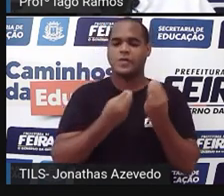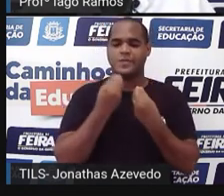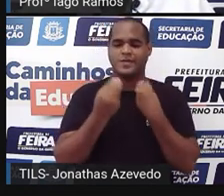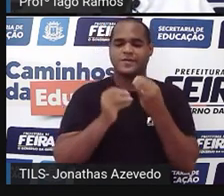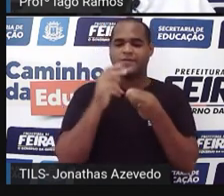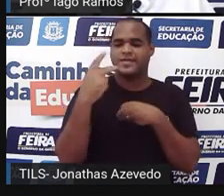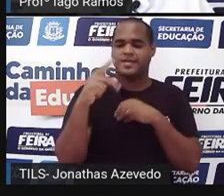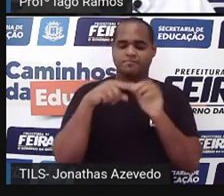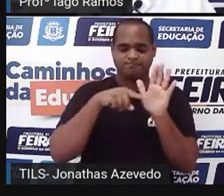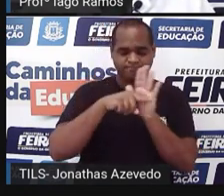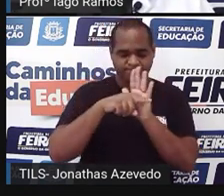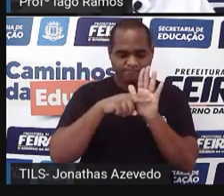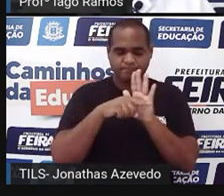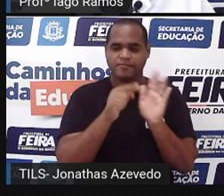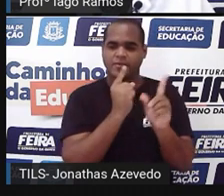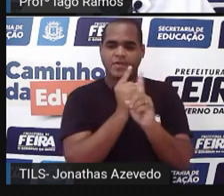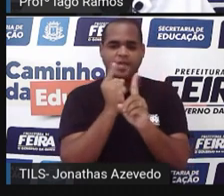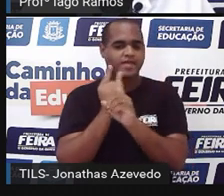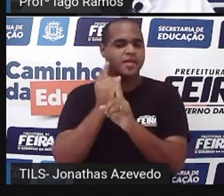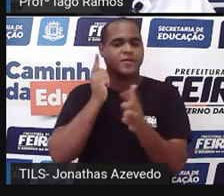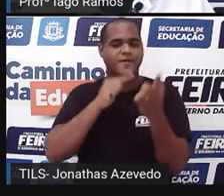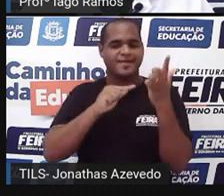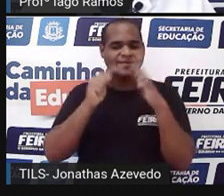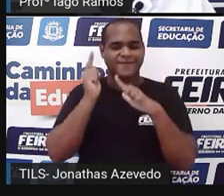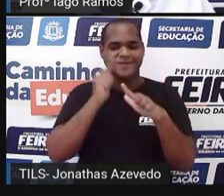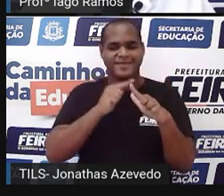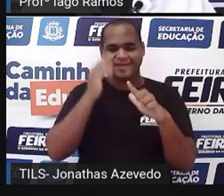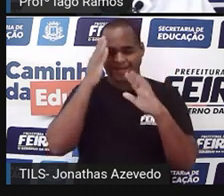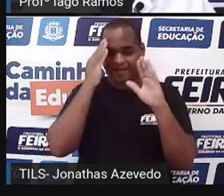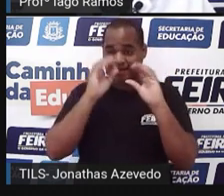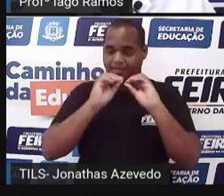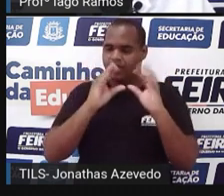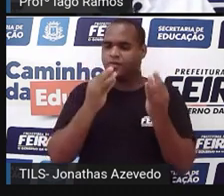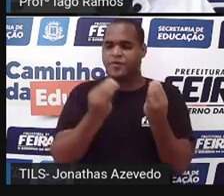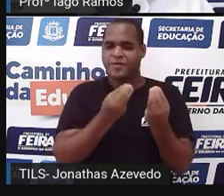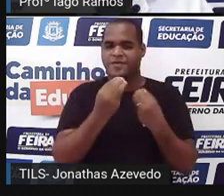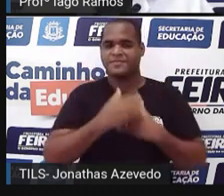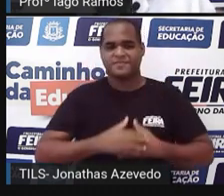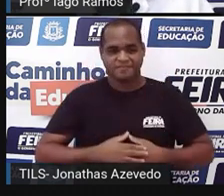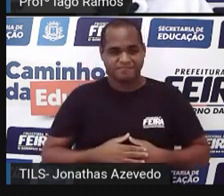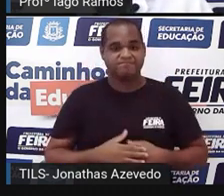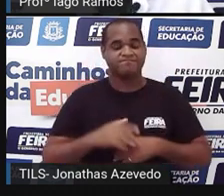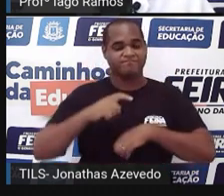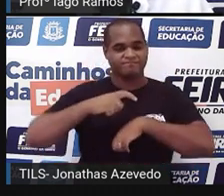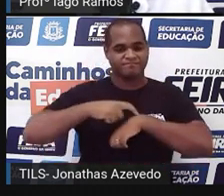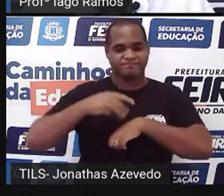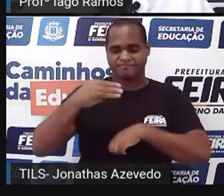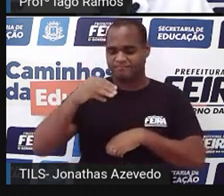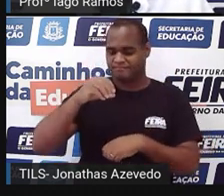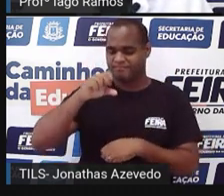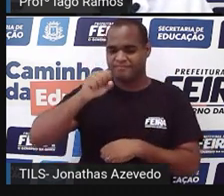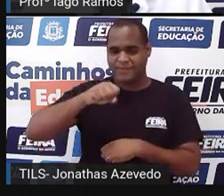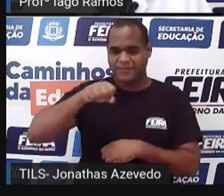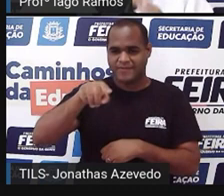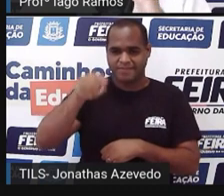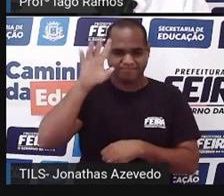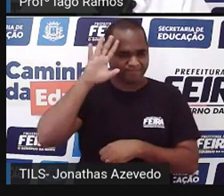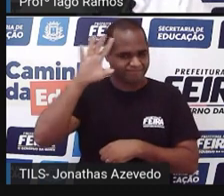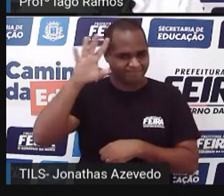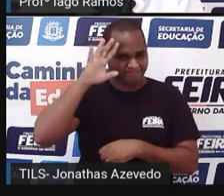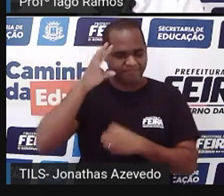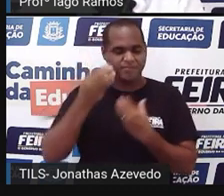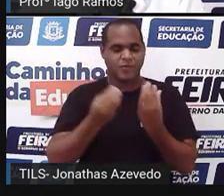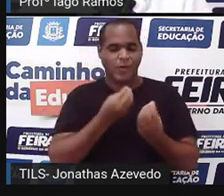é que você conseguiu entender do que foi dito até agora tá bom então eu te dou 30 segundos para que você possa pensar